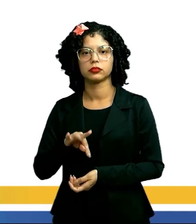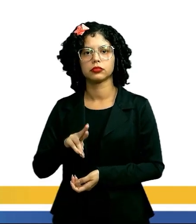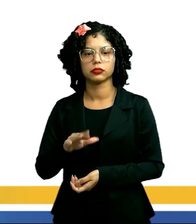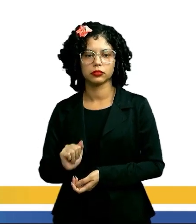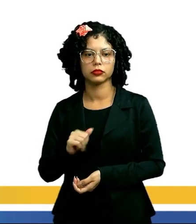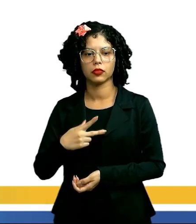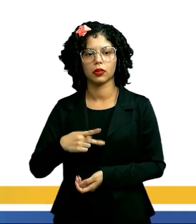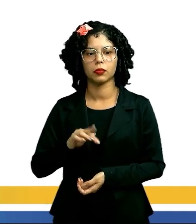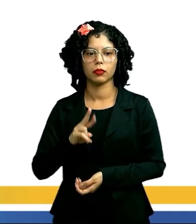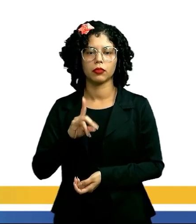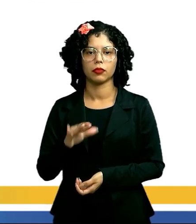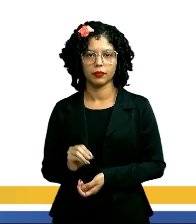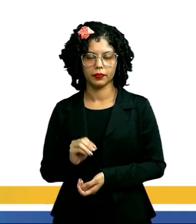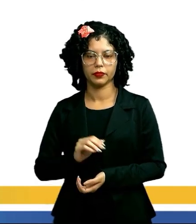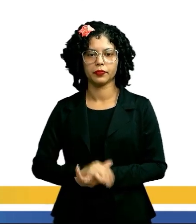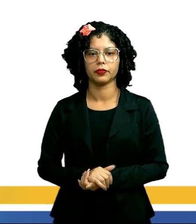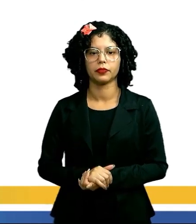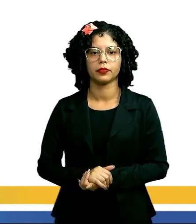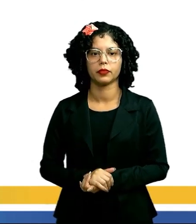metil-metil-propilamina.